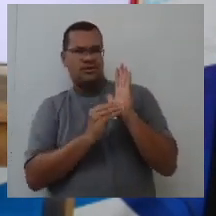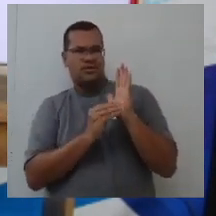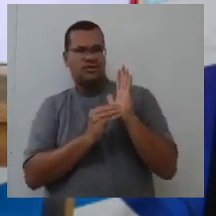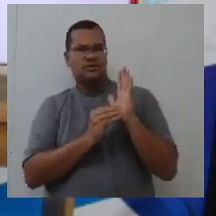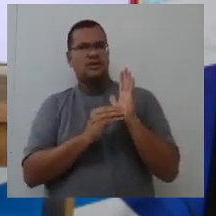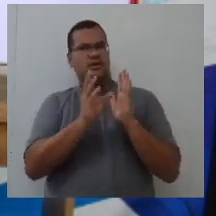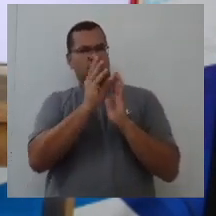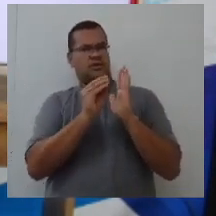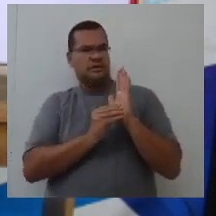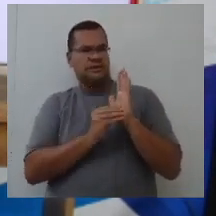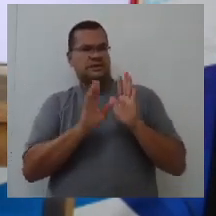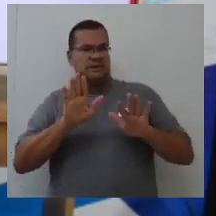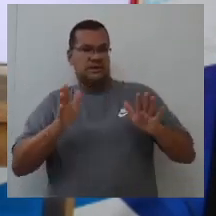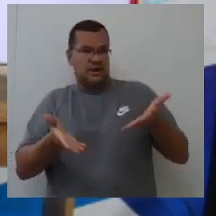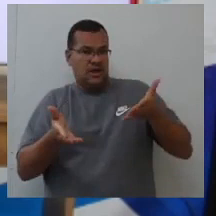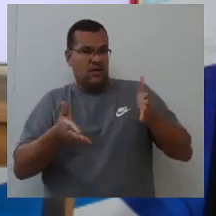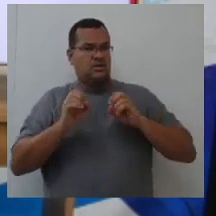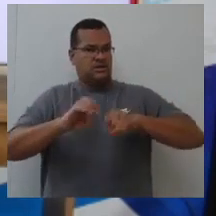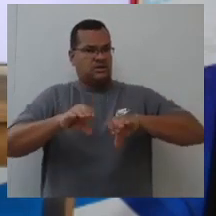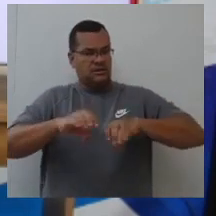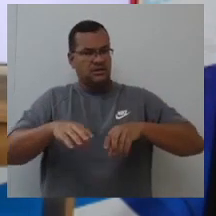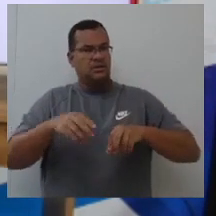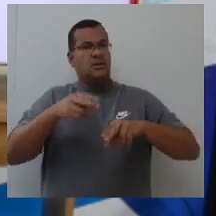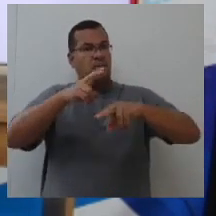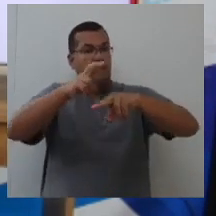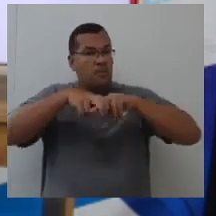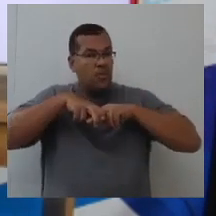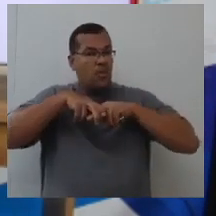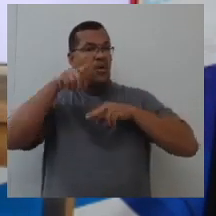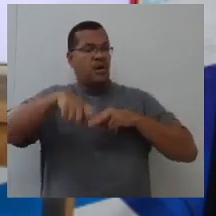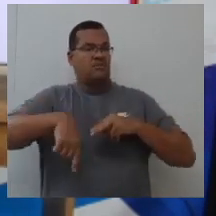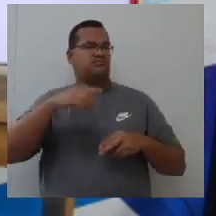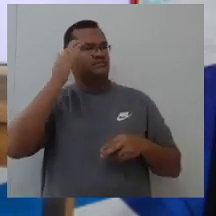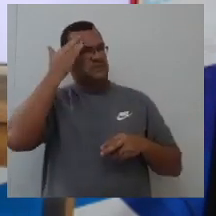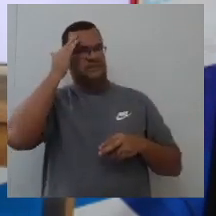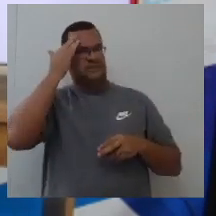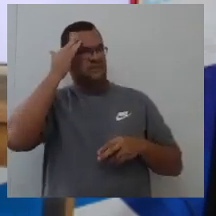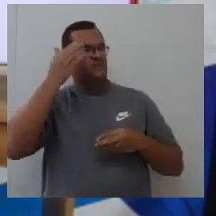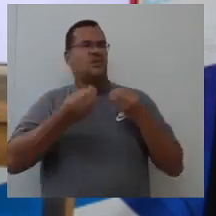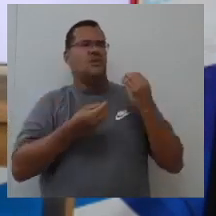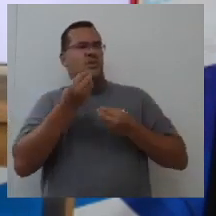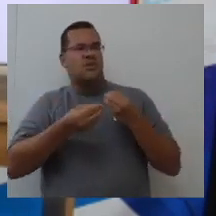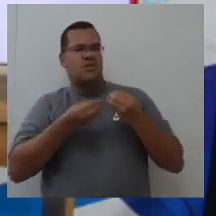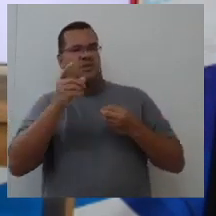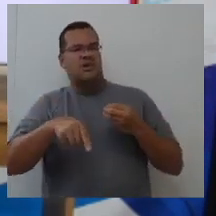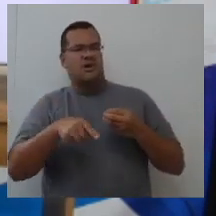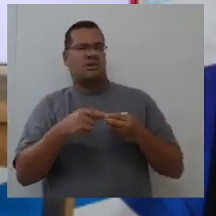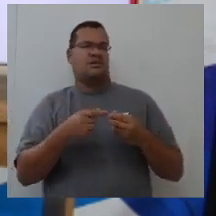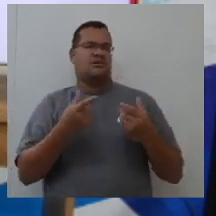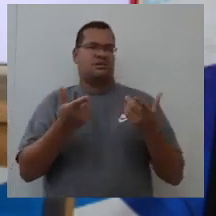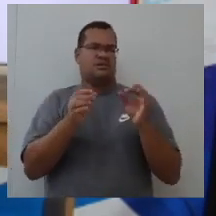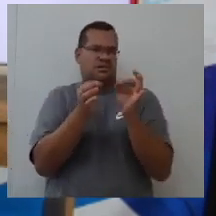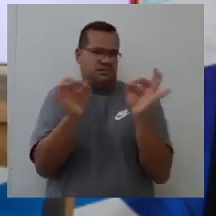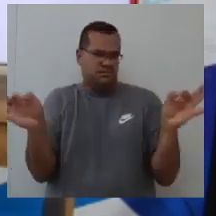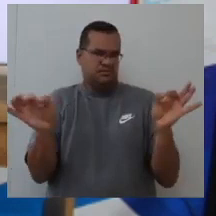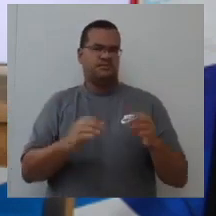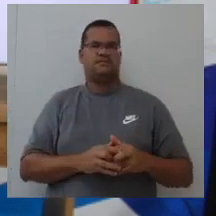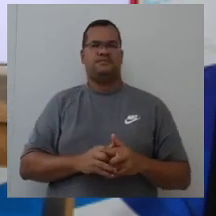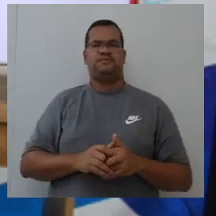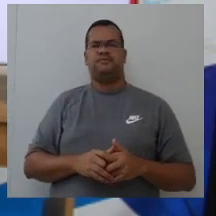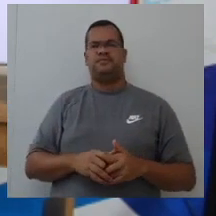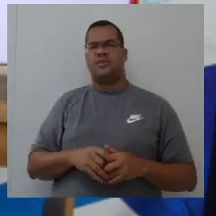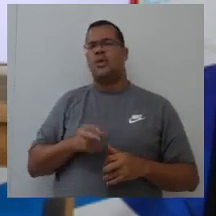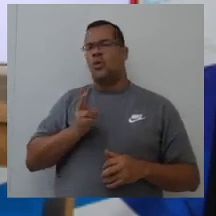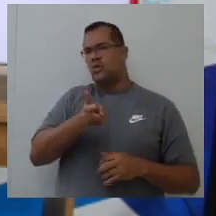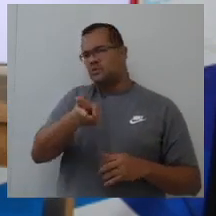melhor dizendo, que a gente está trabalhando aqui agora, porque não entende as questões básicas. Beleza? Então vamos continuar aqui. Olha